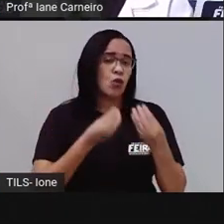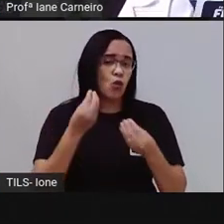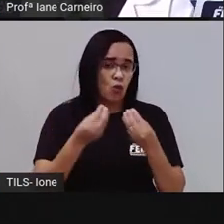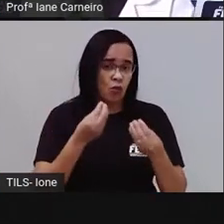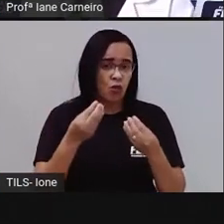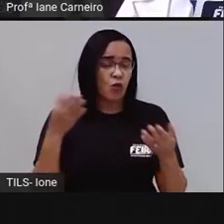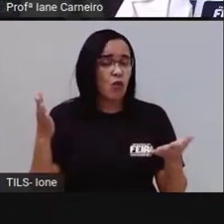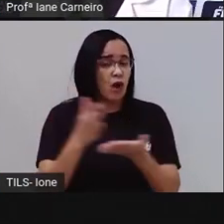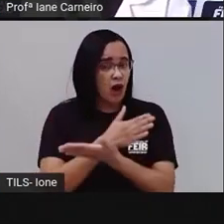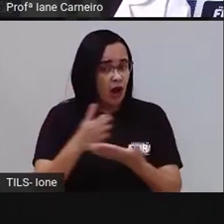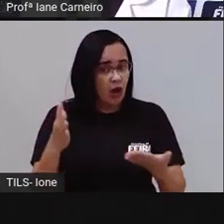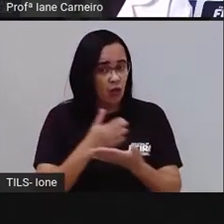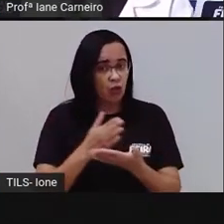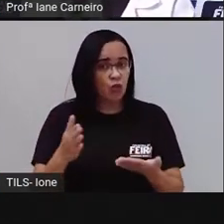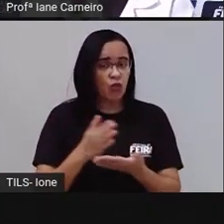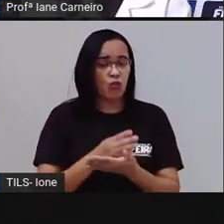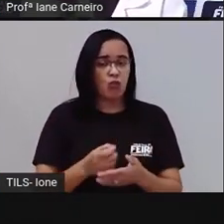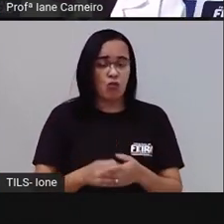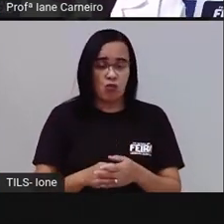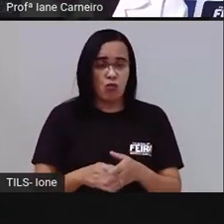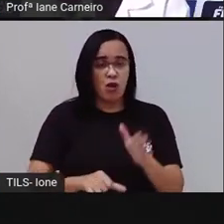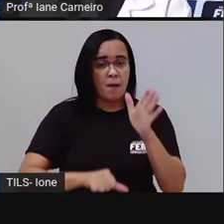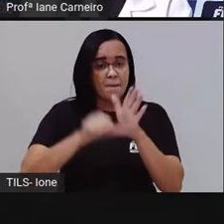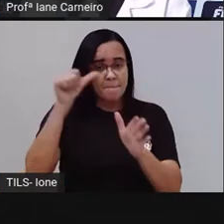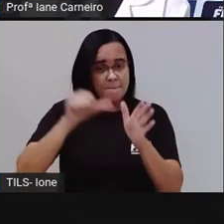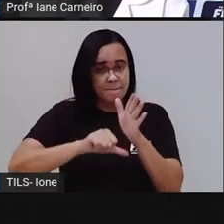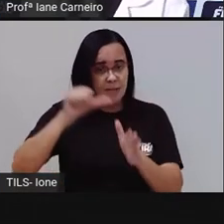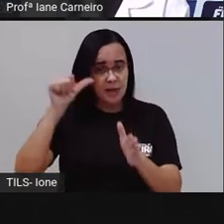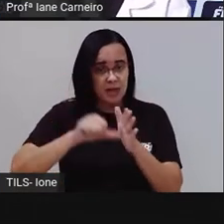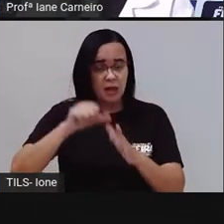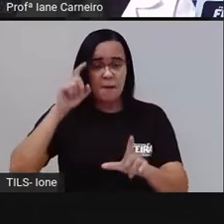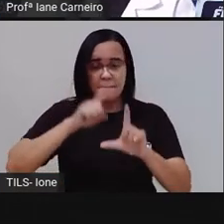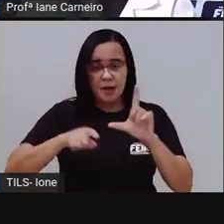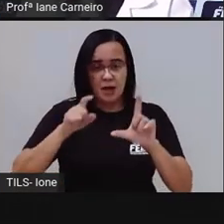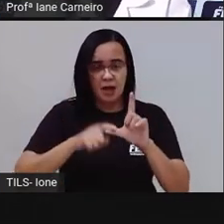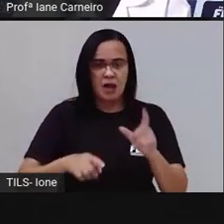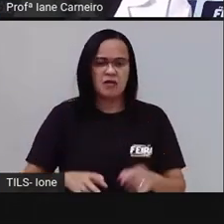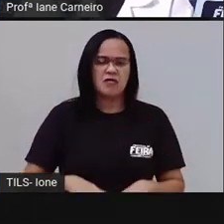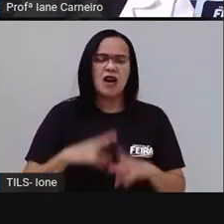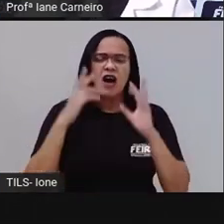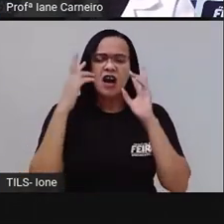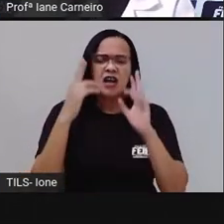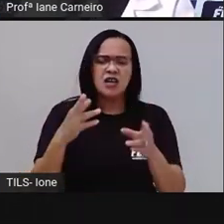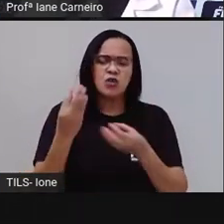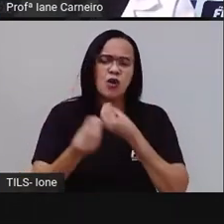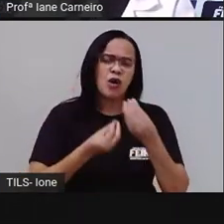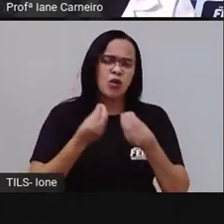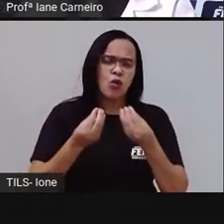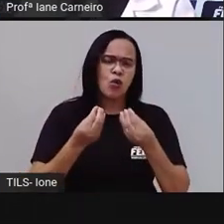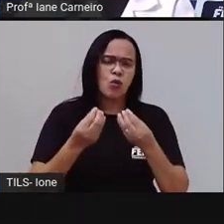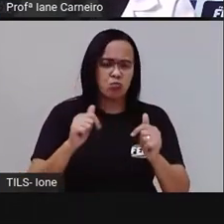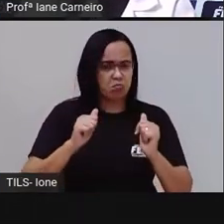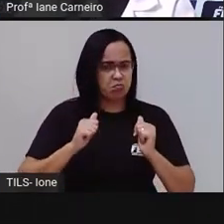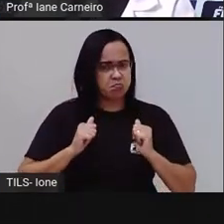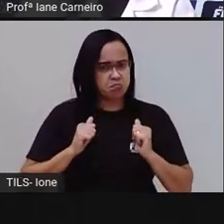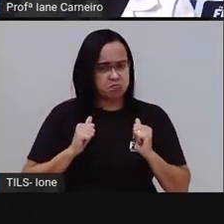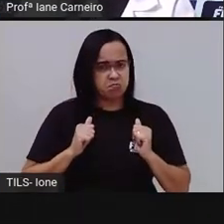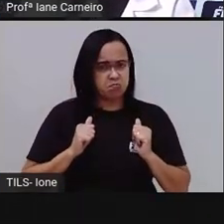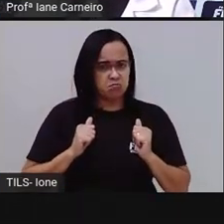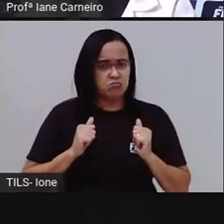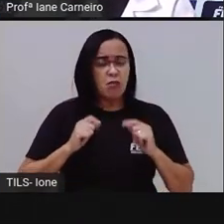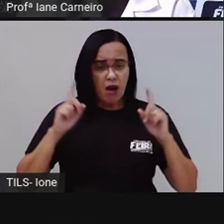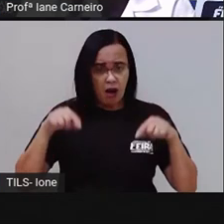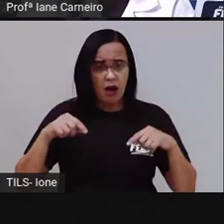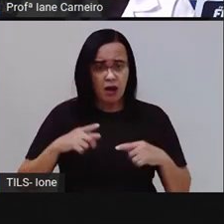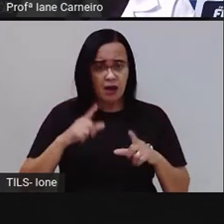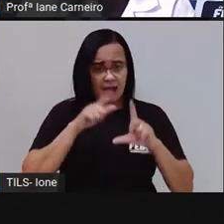vai produzir um som, né? É como se ela tivesse neutra, né? Então, a letrinha H, ó, ela vai